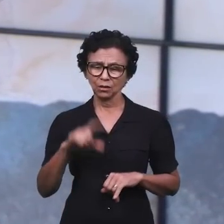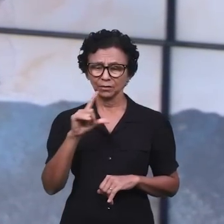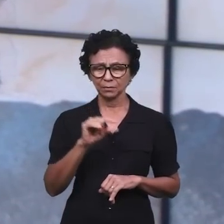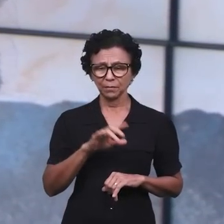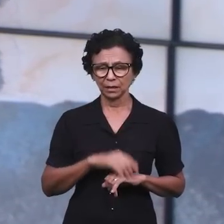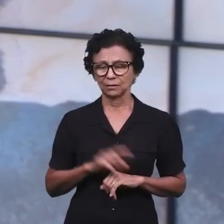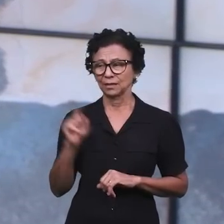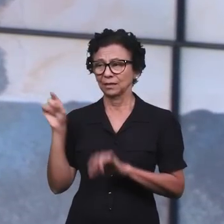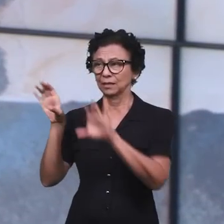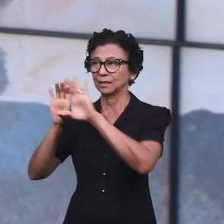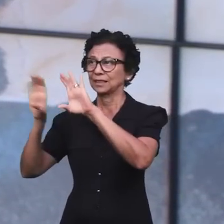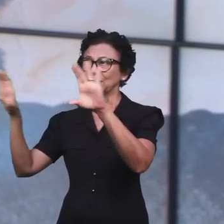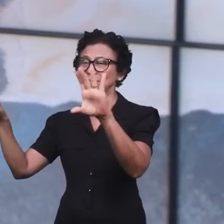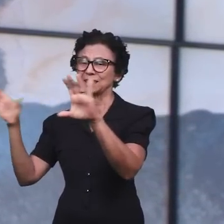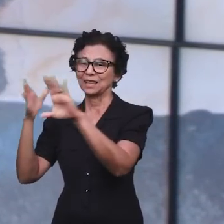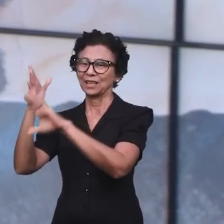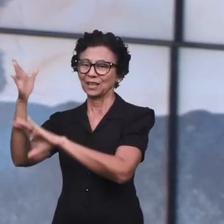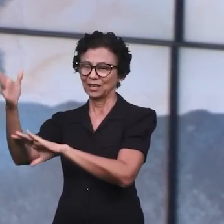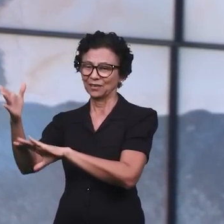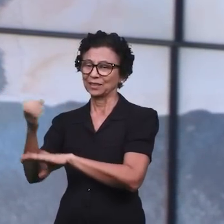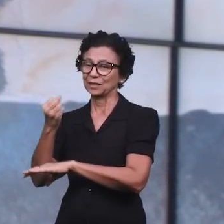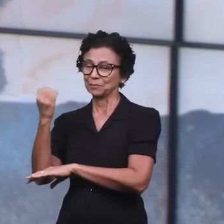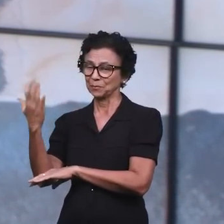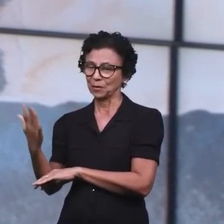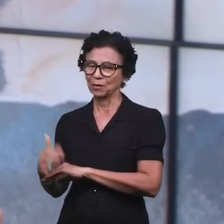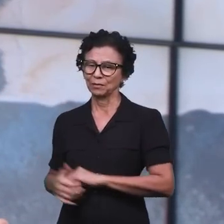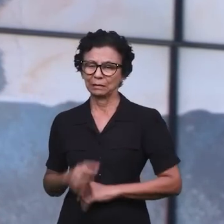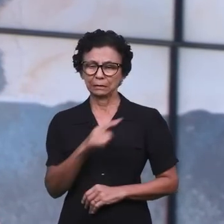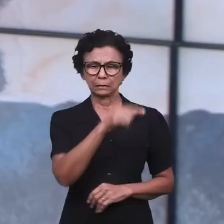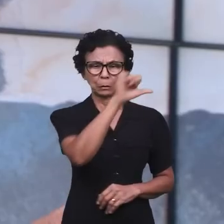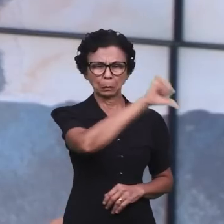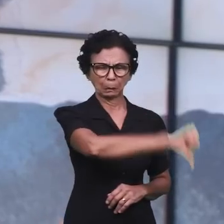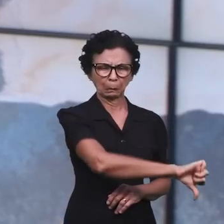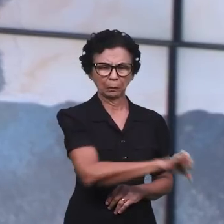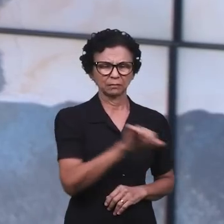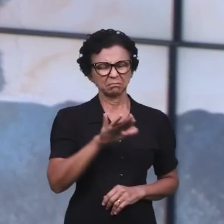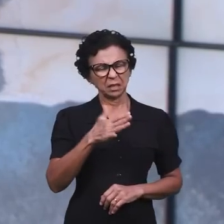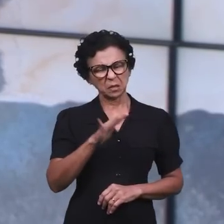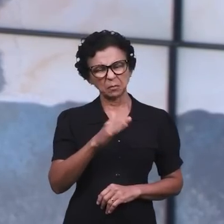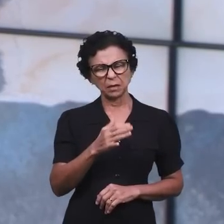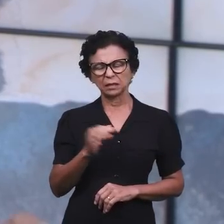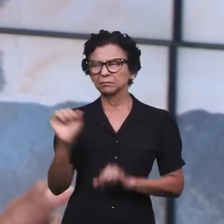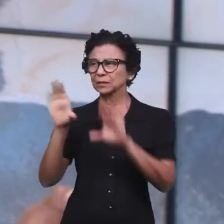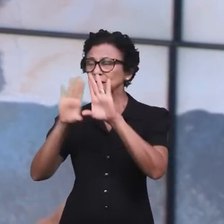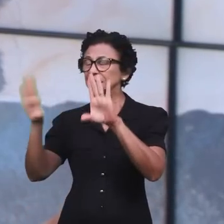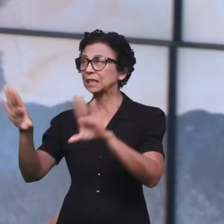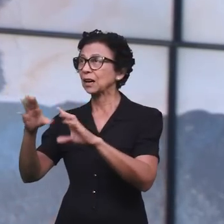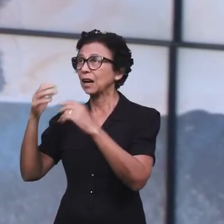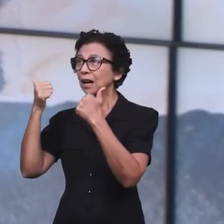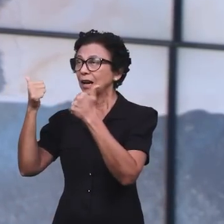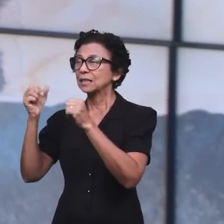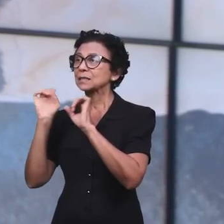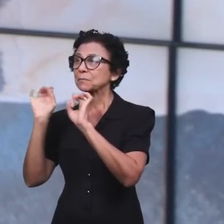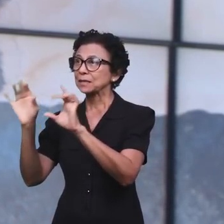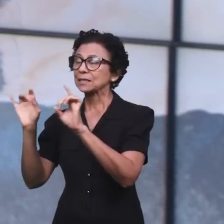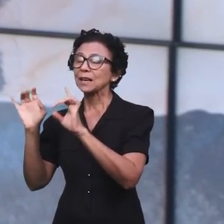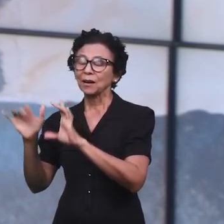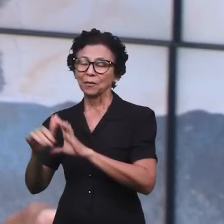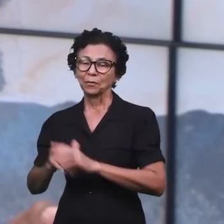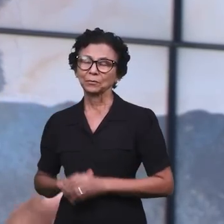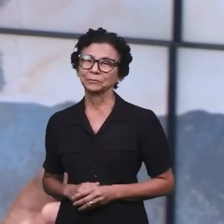lugar intermediário. A Bíblia só nos fala do céu e do inferno, não fala de outro lugar. Outra